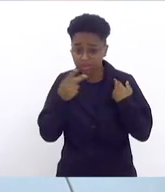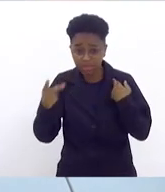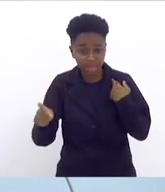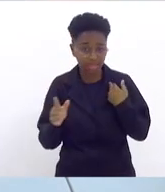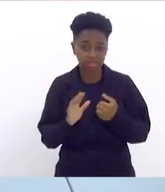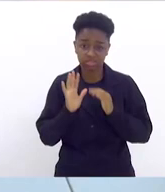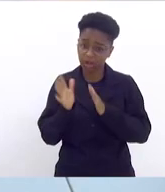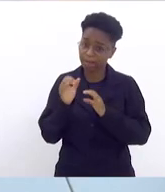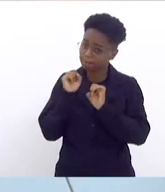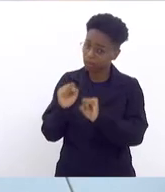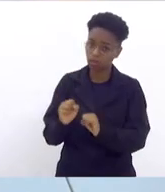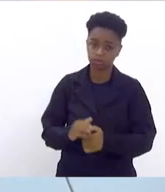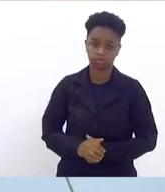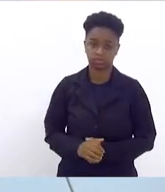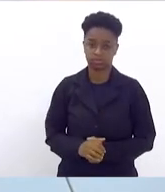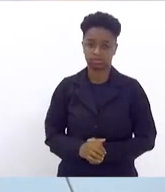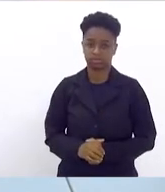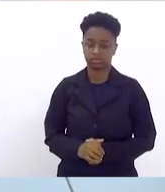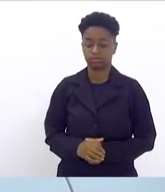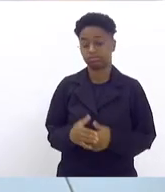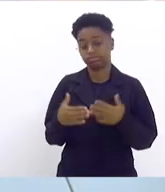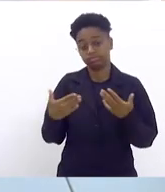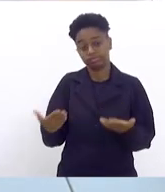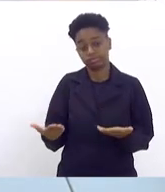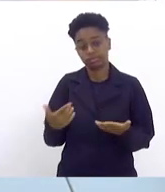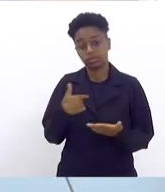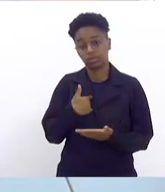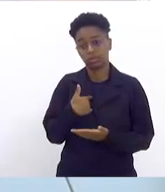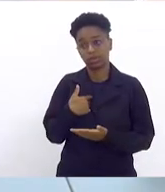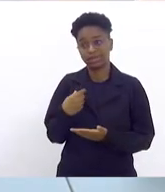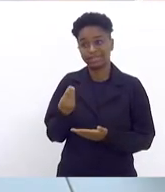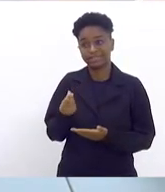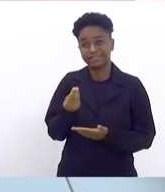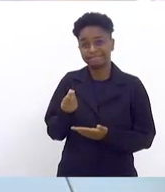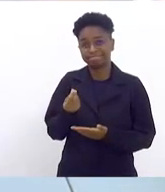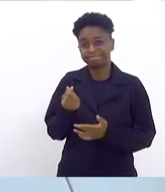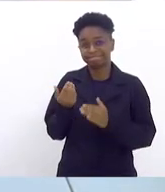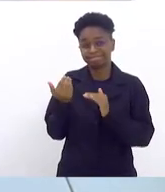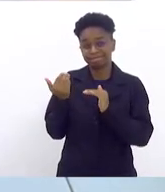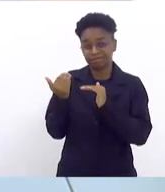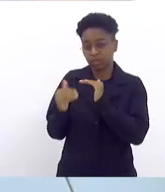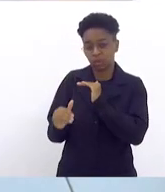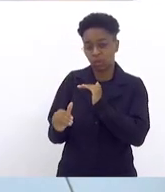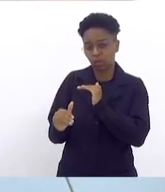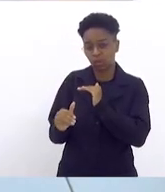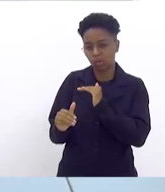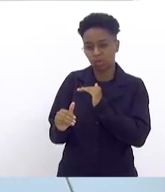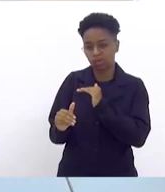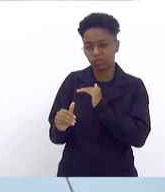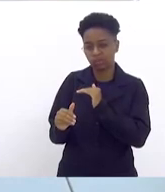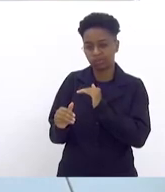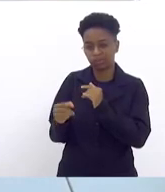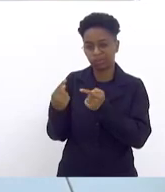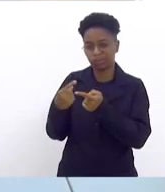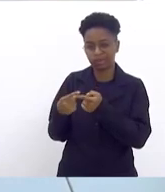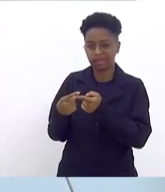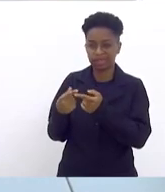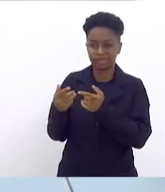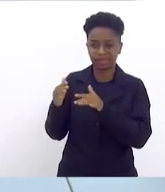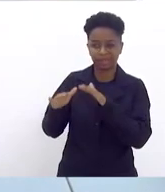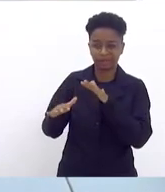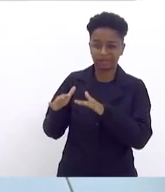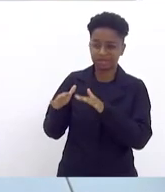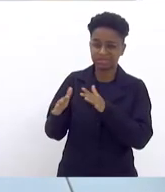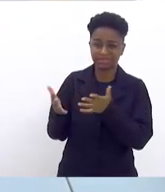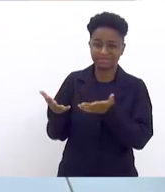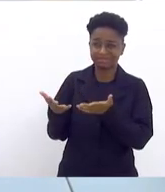pode fazer. Então, eu tenho a discordância que isso vença alguma